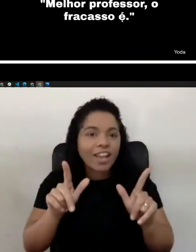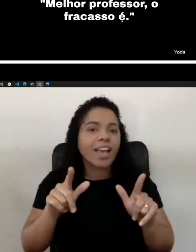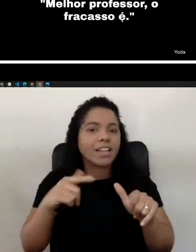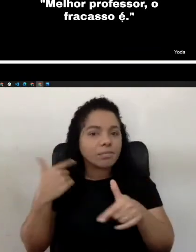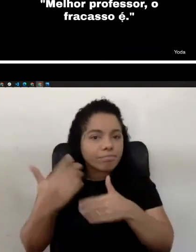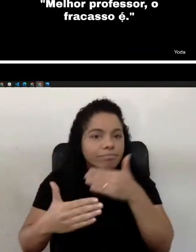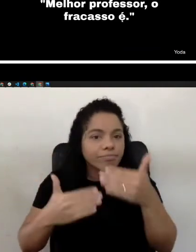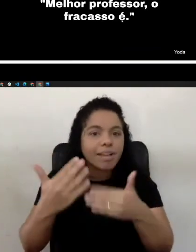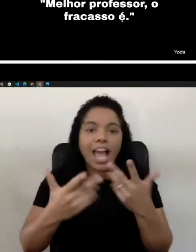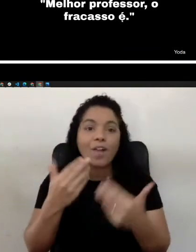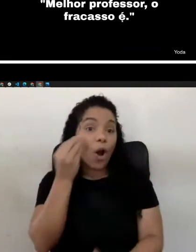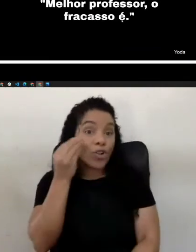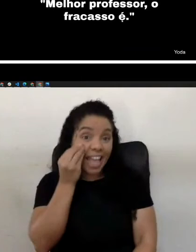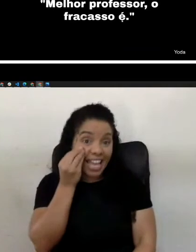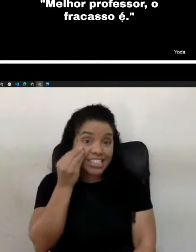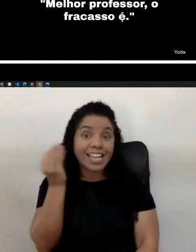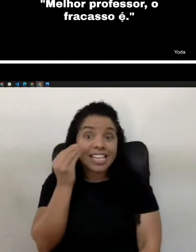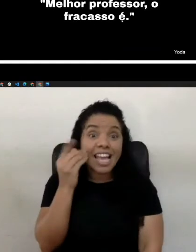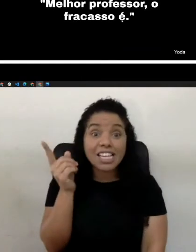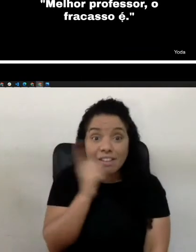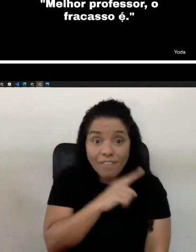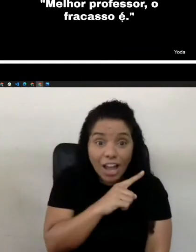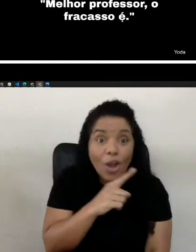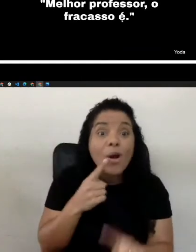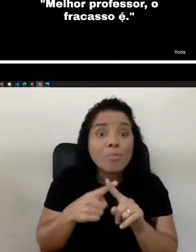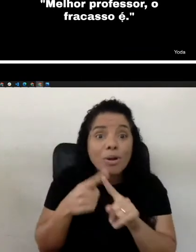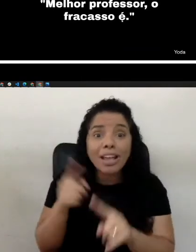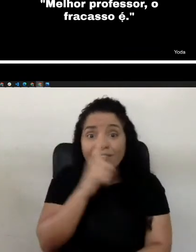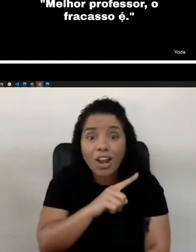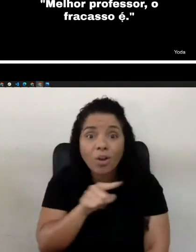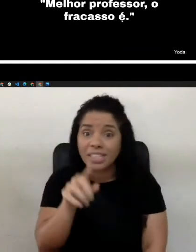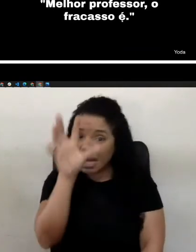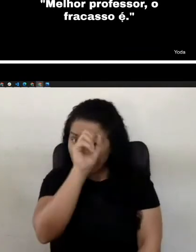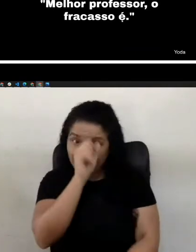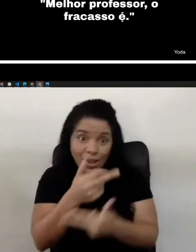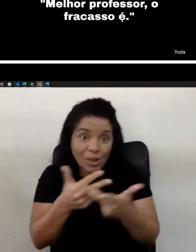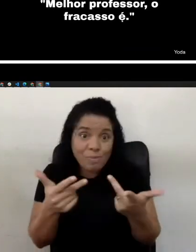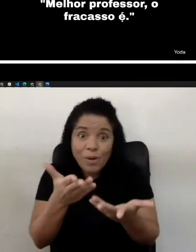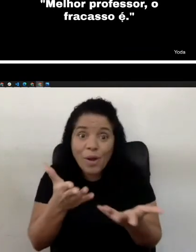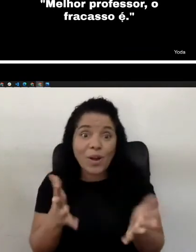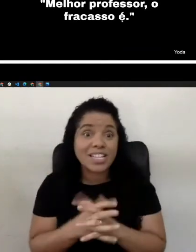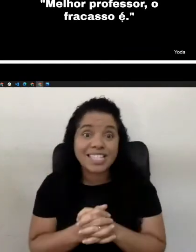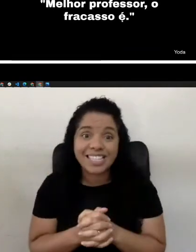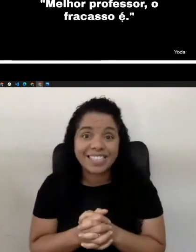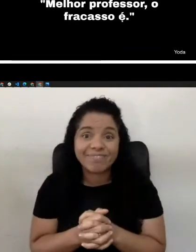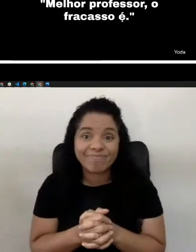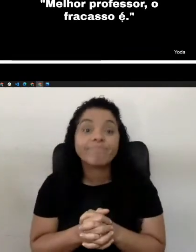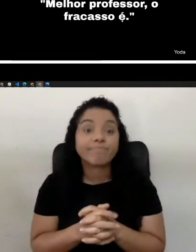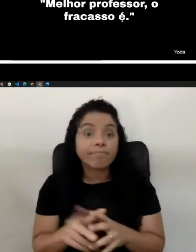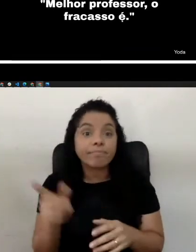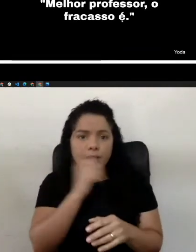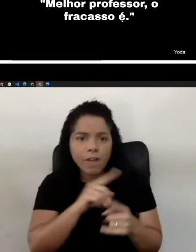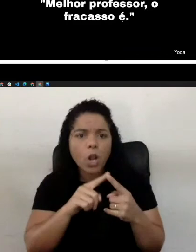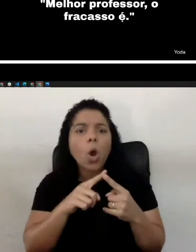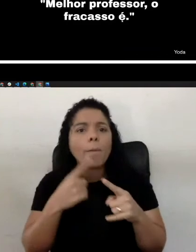É igual o teste. O teste falhou. Por que ele falhou? Você está aprendendo alguma coisa ali. Ele falhou